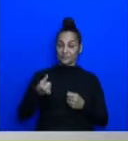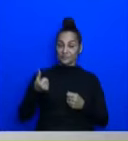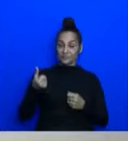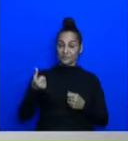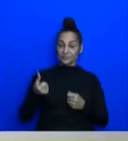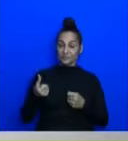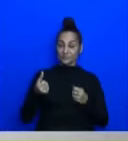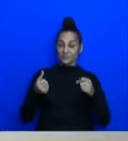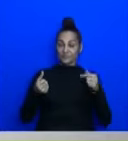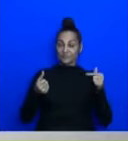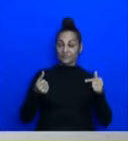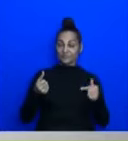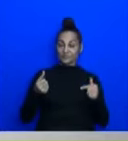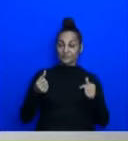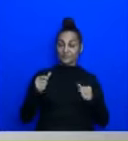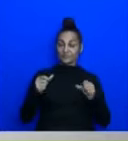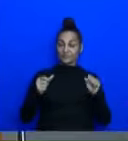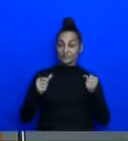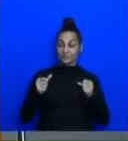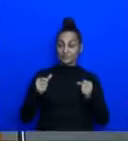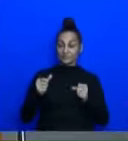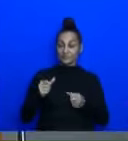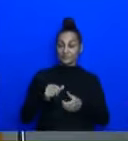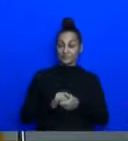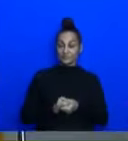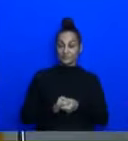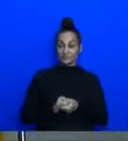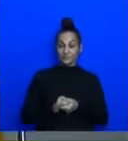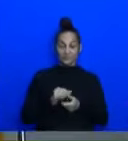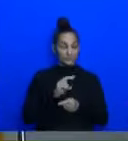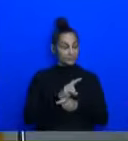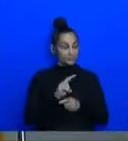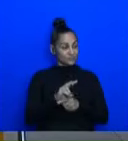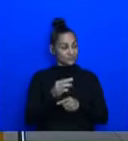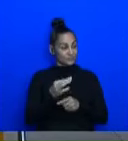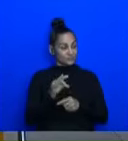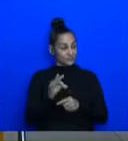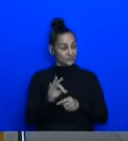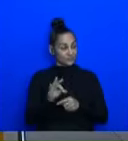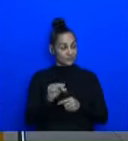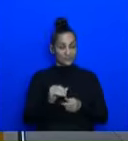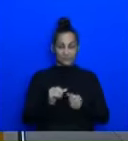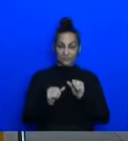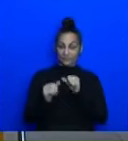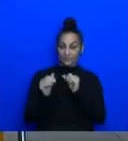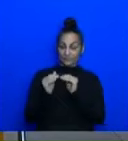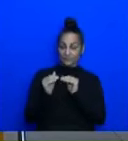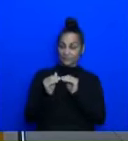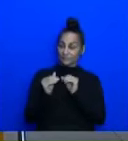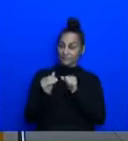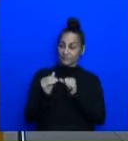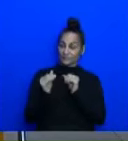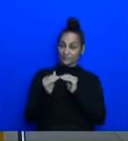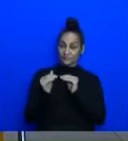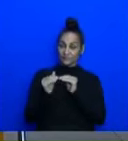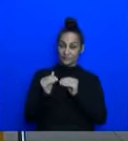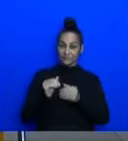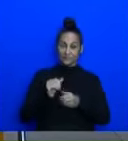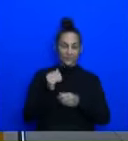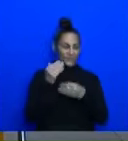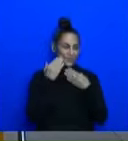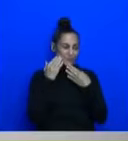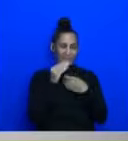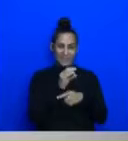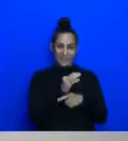E coluna 7, 8. As senhoras confirmam os números sorteados, as tradutoras populares? Sim, confirmo. Sim,